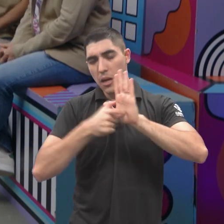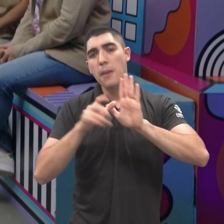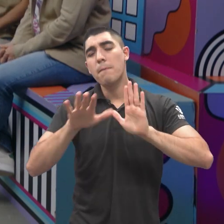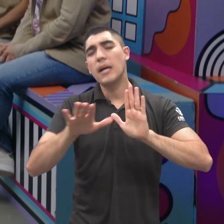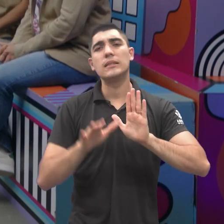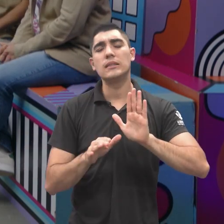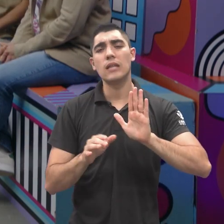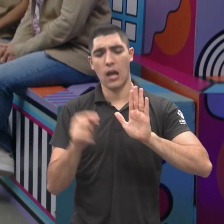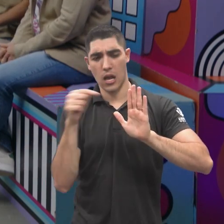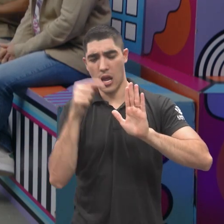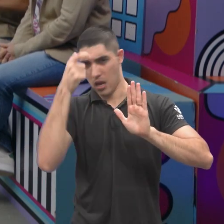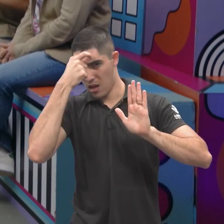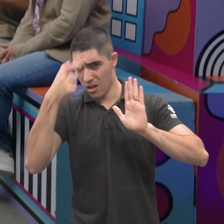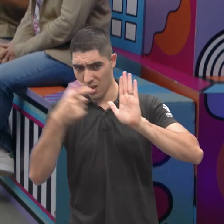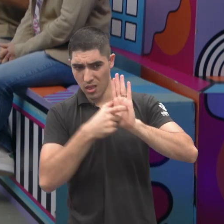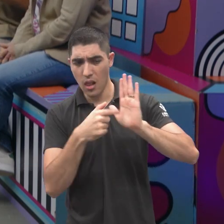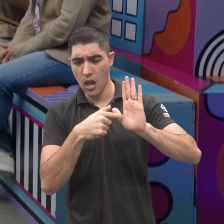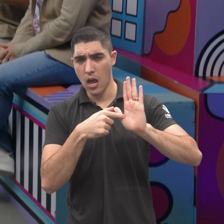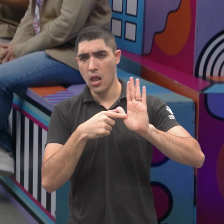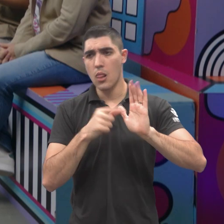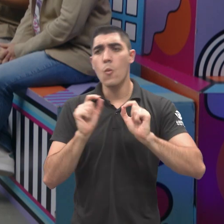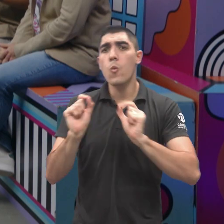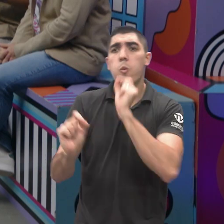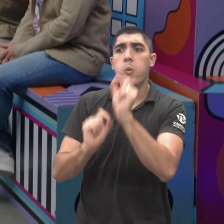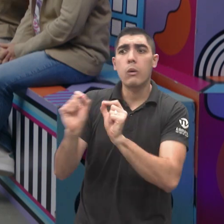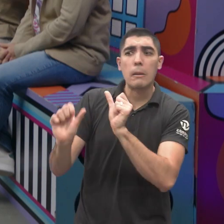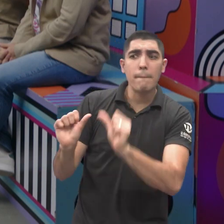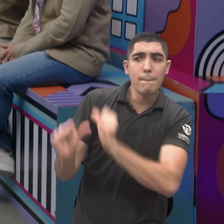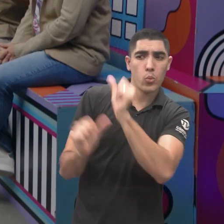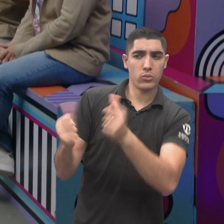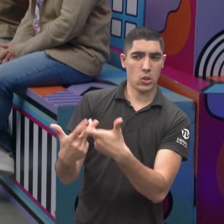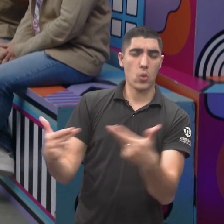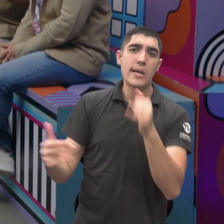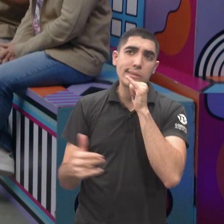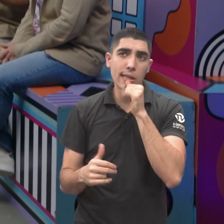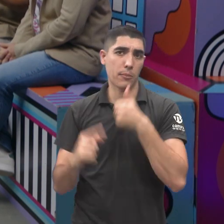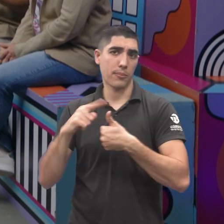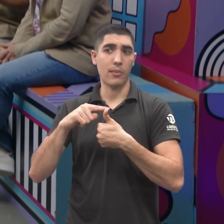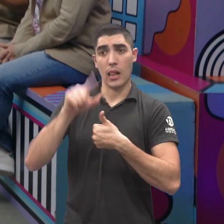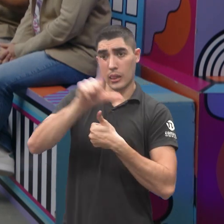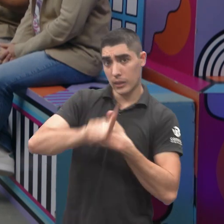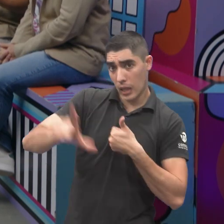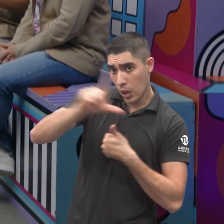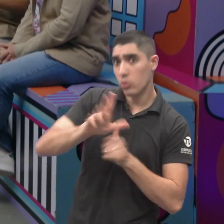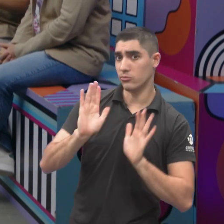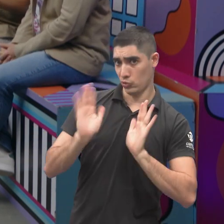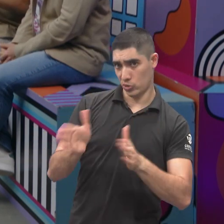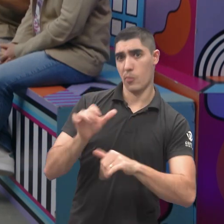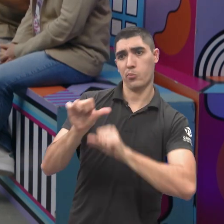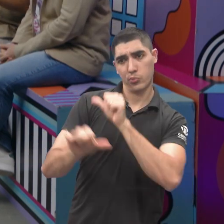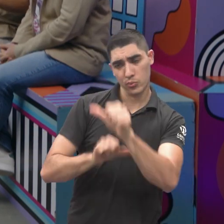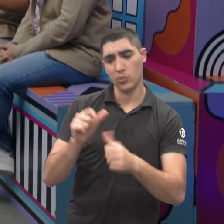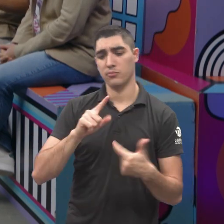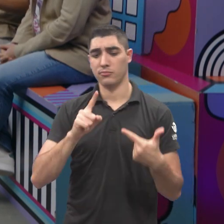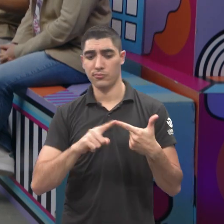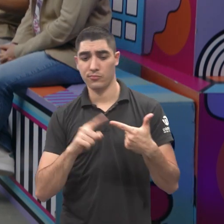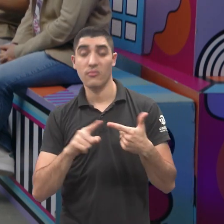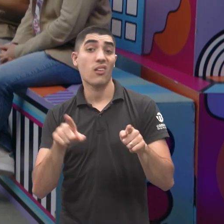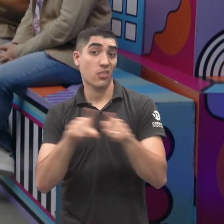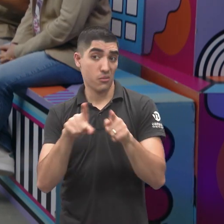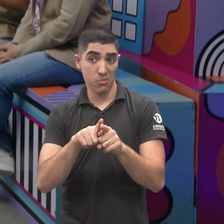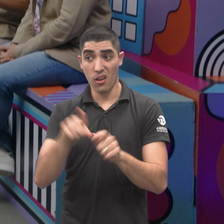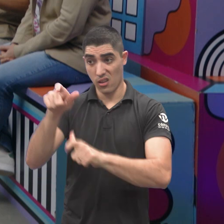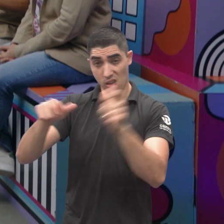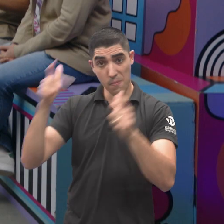impacto da inteligência artificial? Já se discute muito sobre a questão da literatura, a questão de que vai acabar matando a criatividade